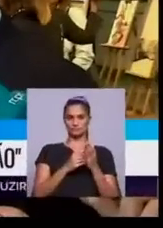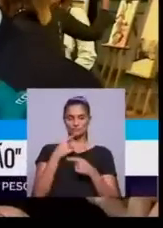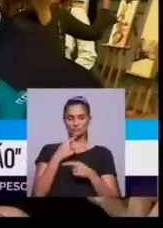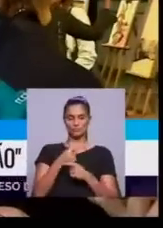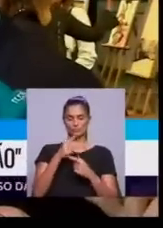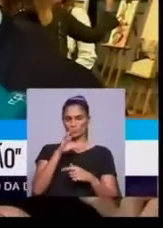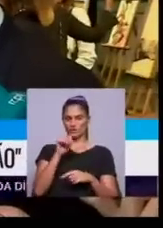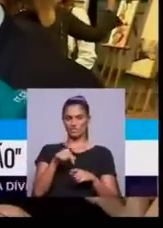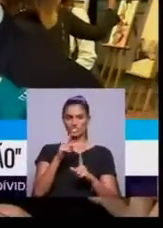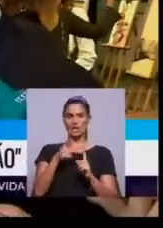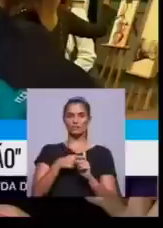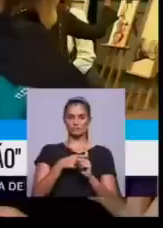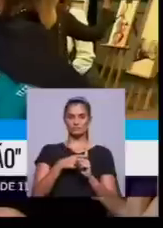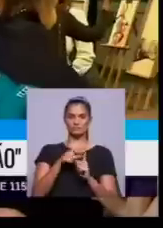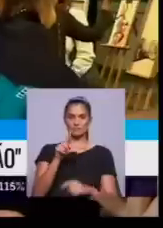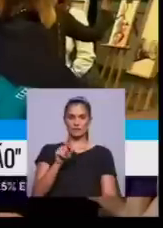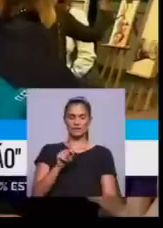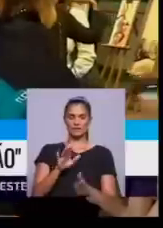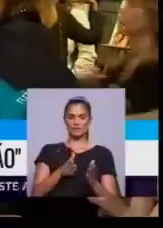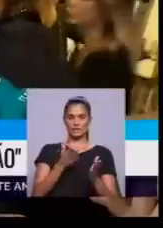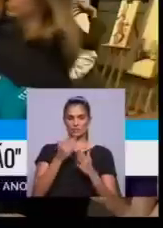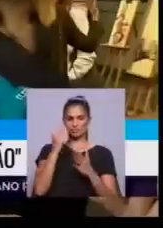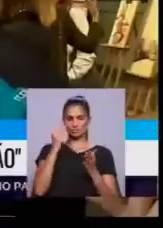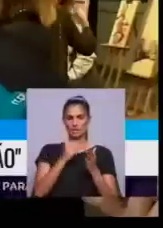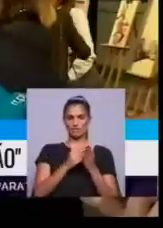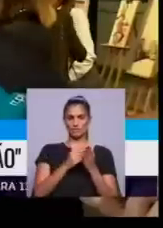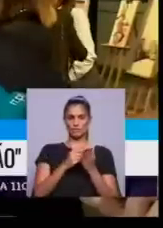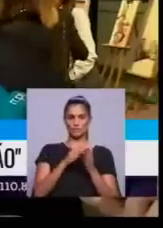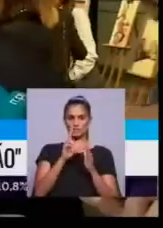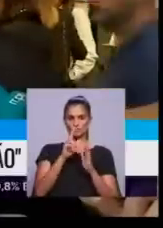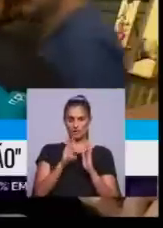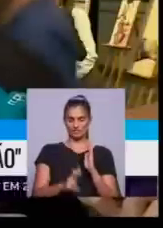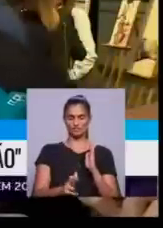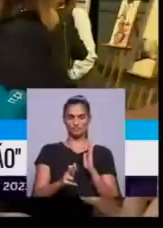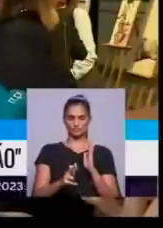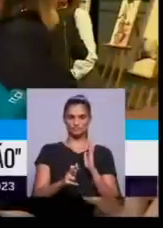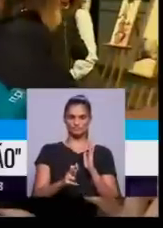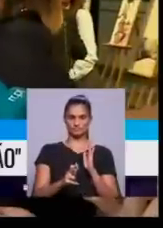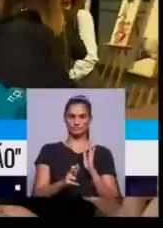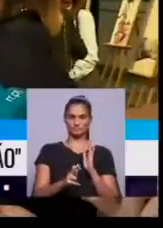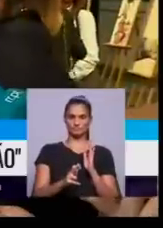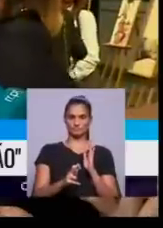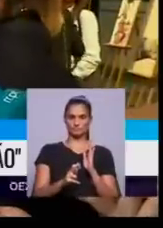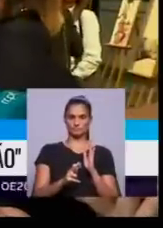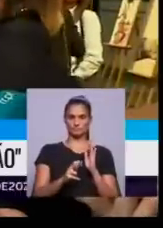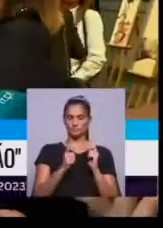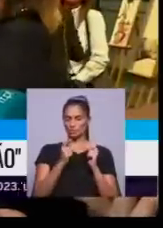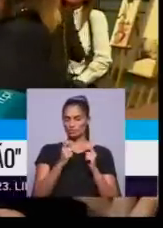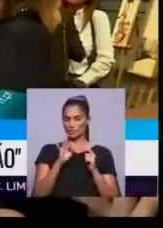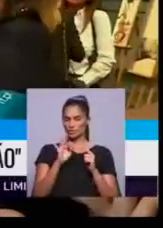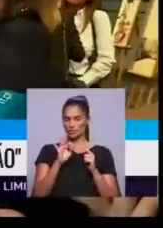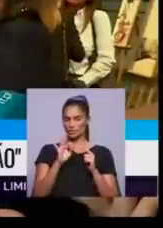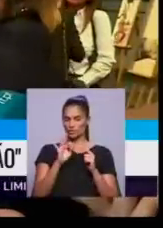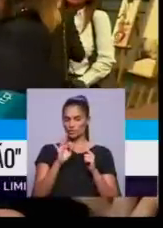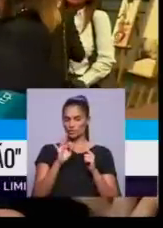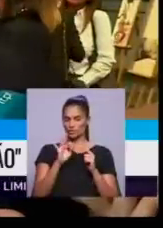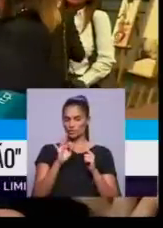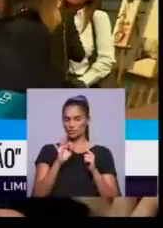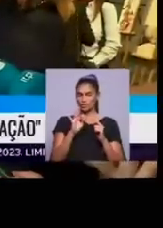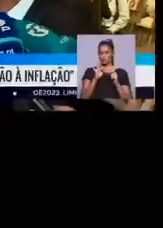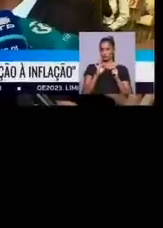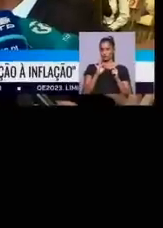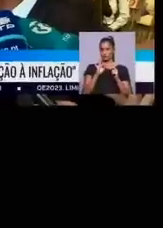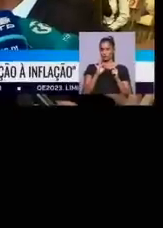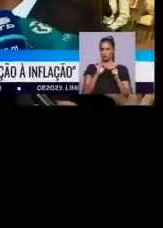este ano como dar um resultado mais baixo próximo dos Quatro por cento como